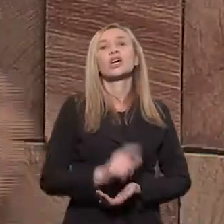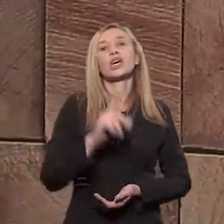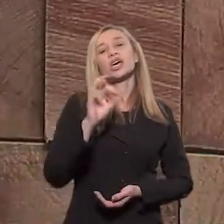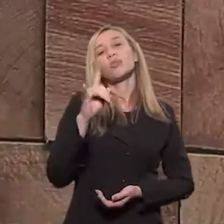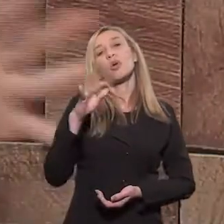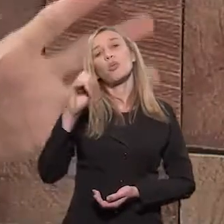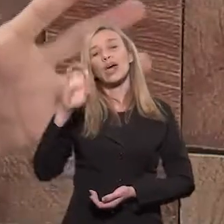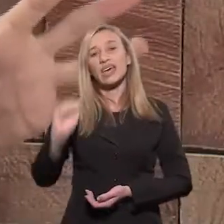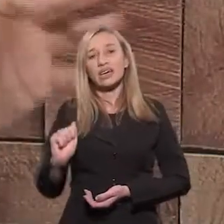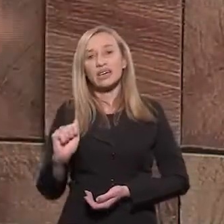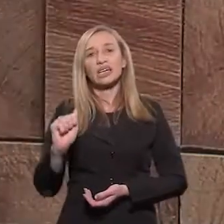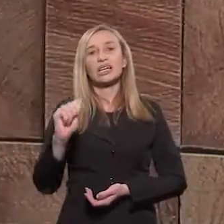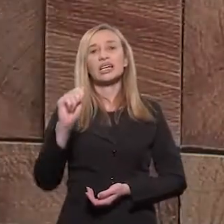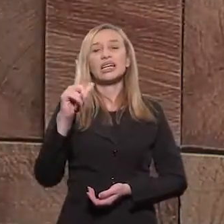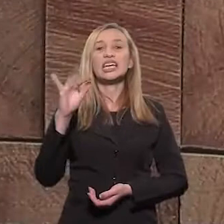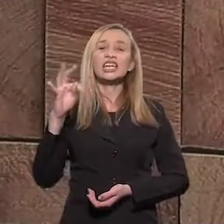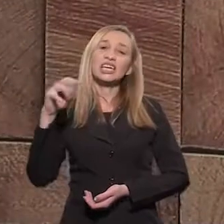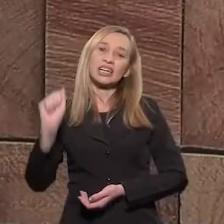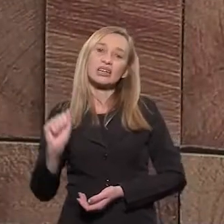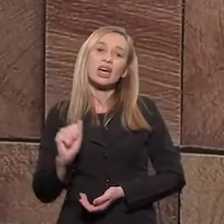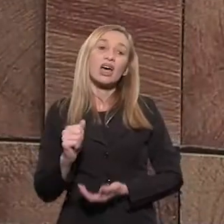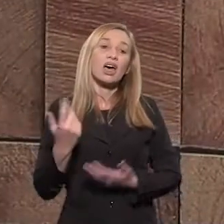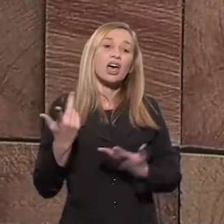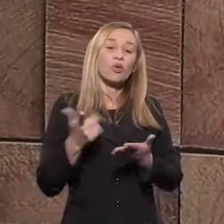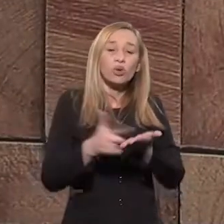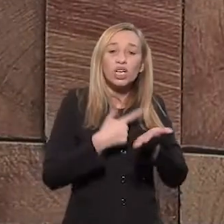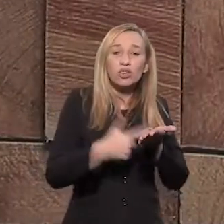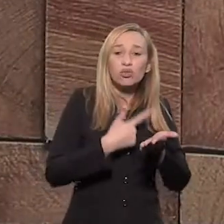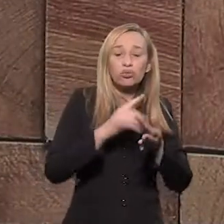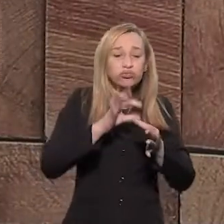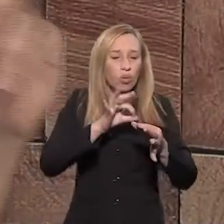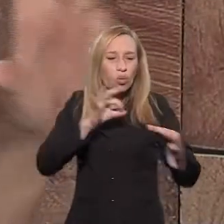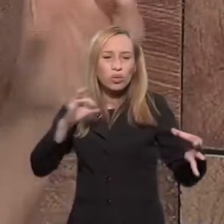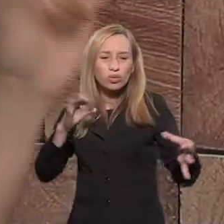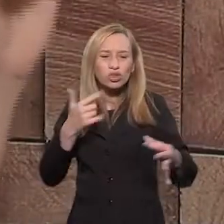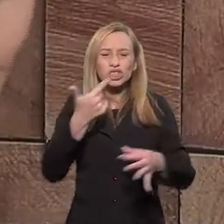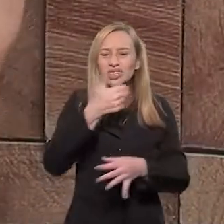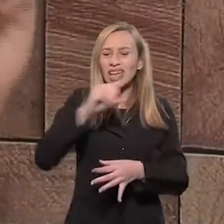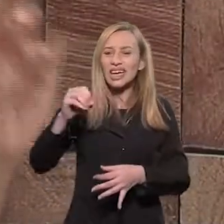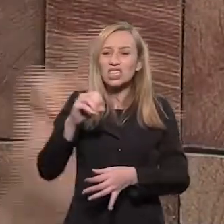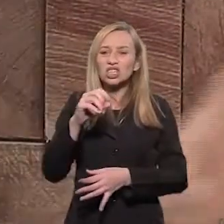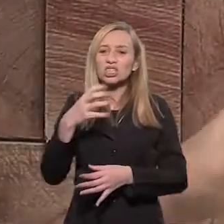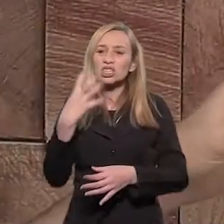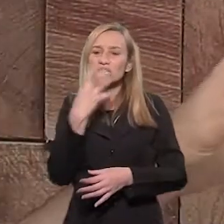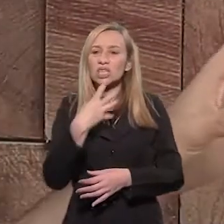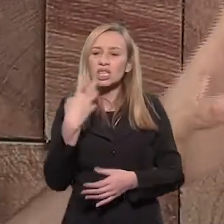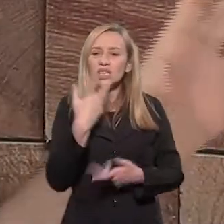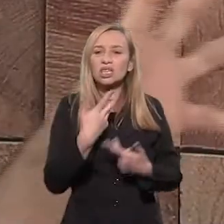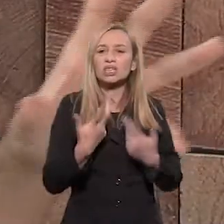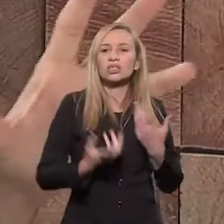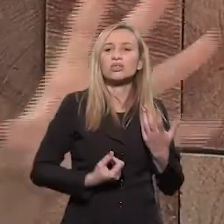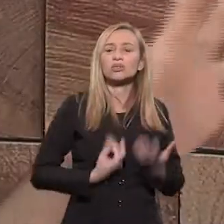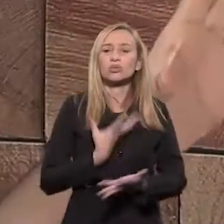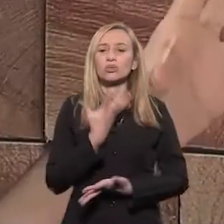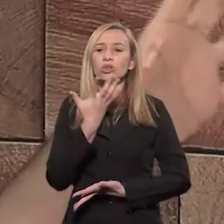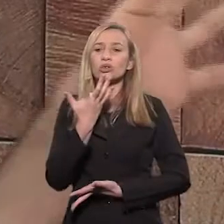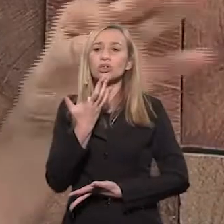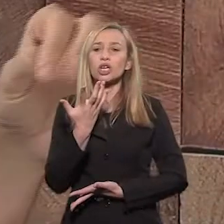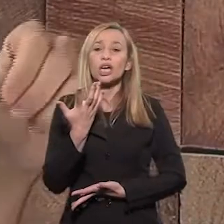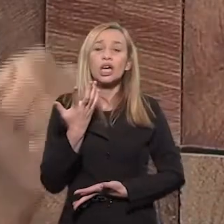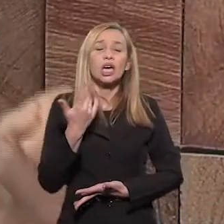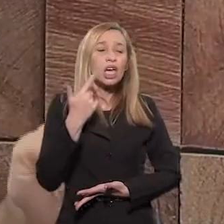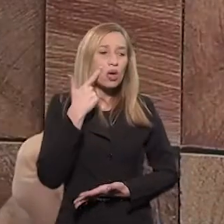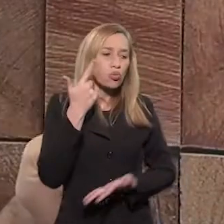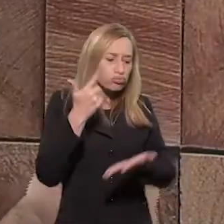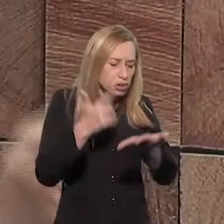lírico. Ele escreveu uma epopeia lírica. É um livro longo, assim, de 10 cantos, como se fosse assim, Dante, né? Uma coisa